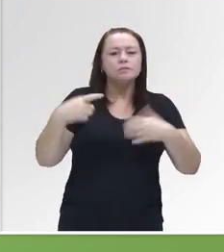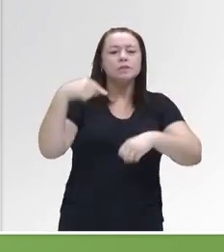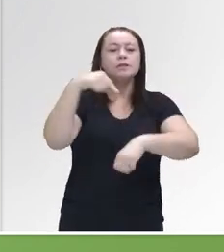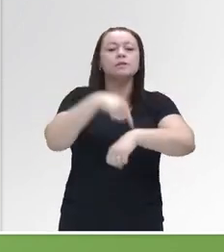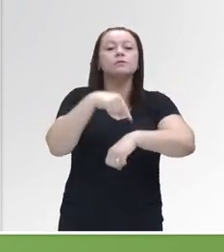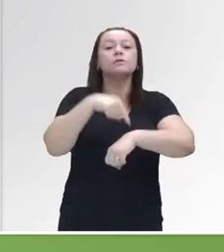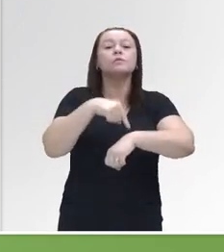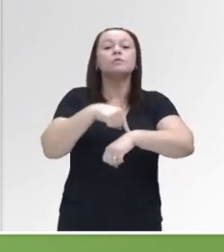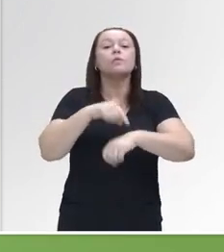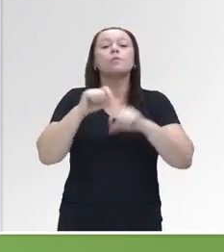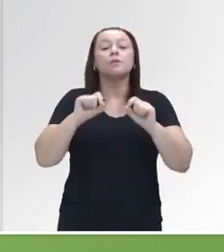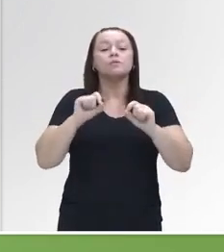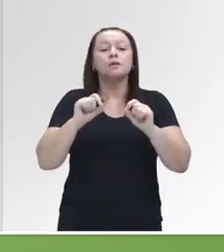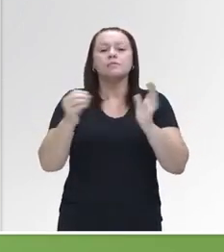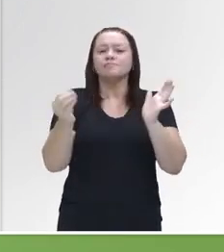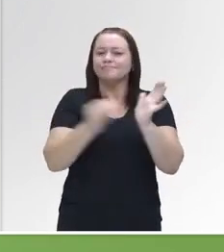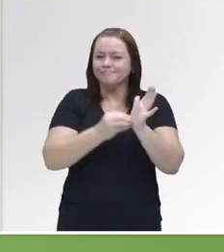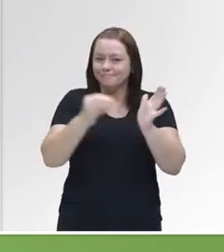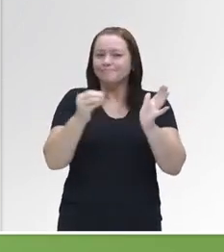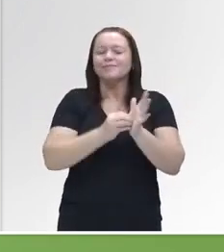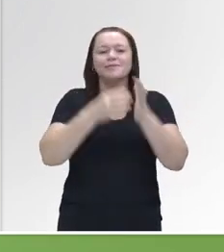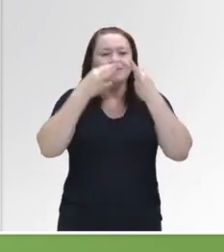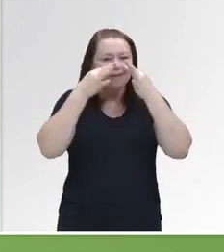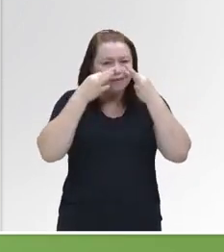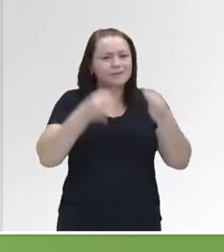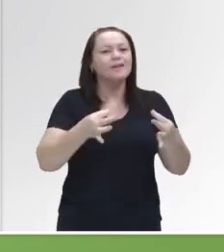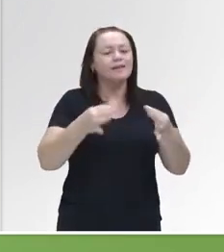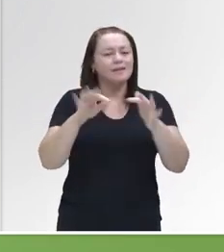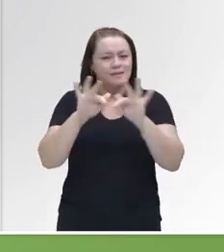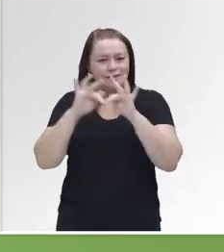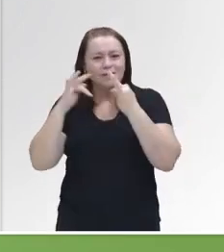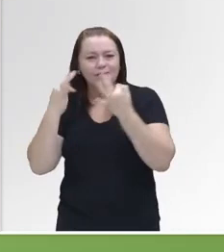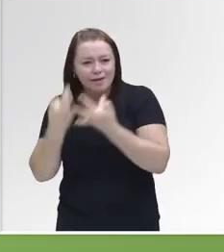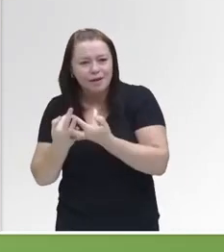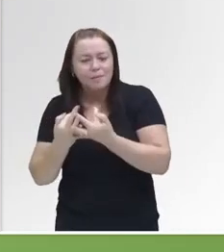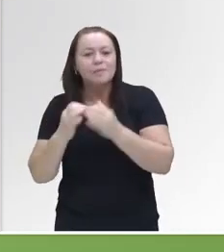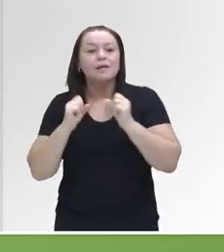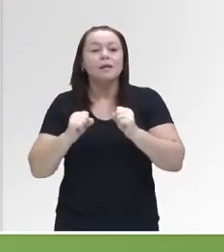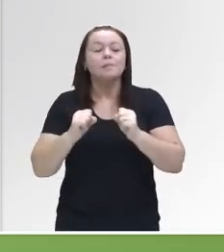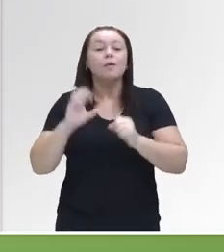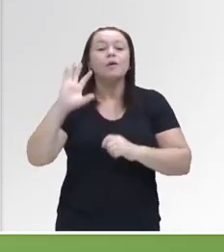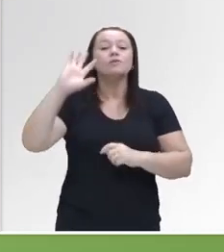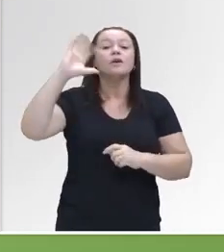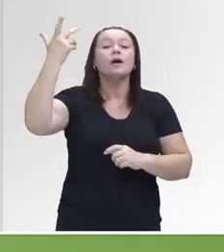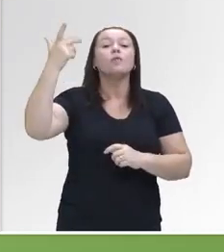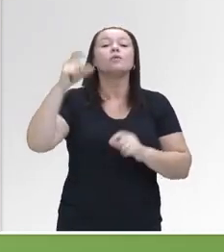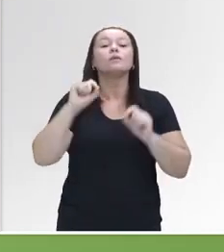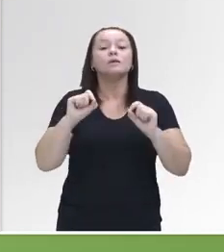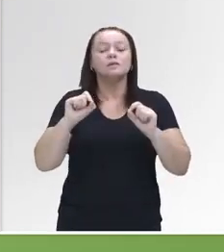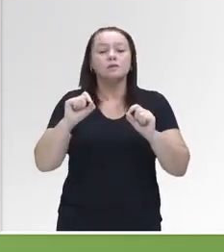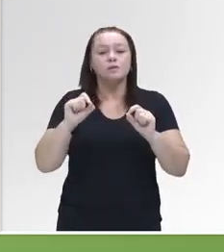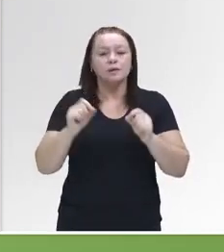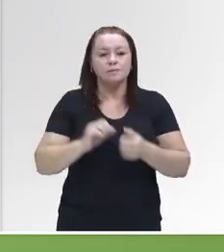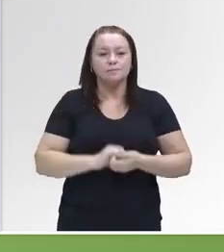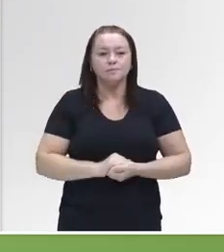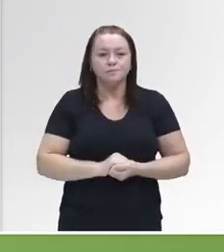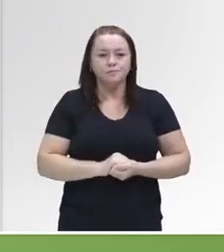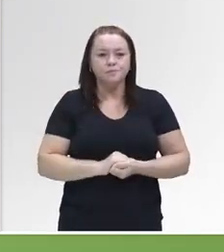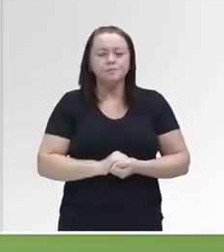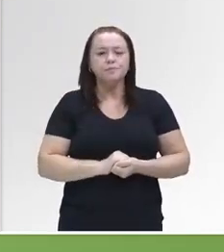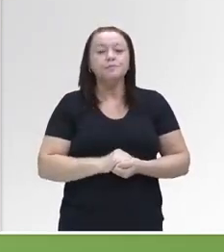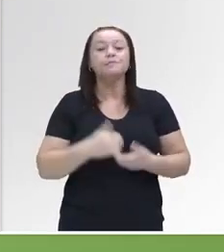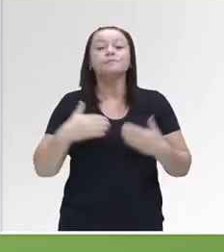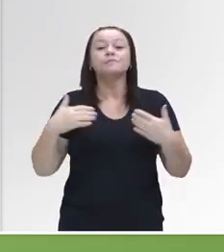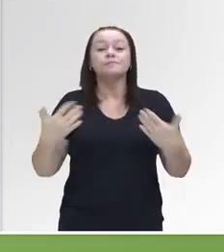que, por falta de atenção de adultos, poderá ocasionar um acidente do tipo. Vamos